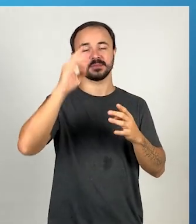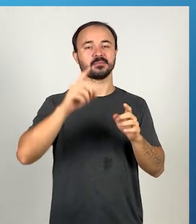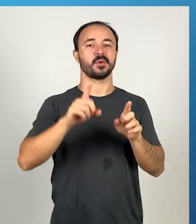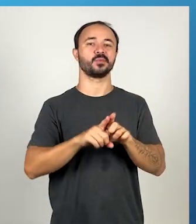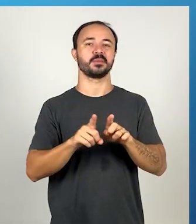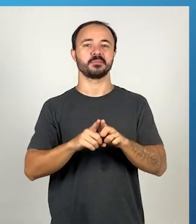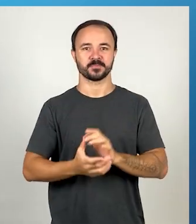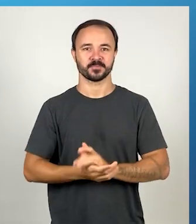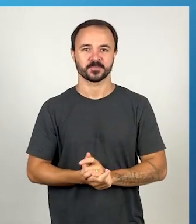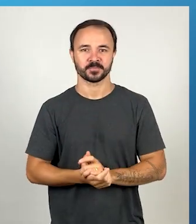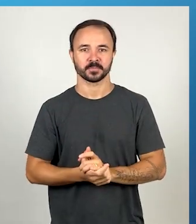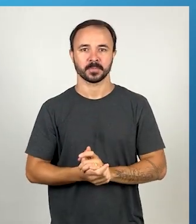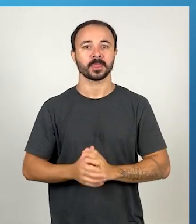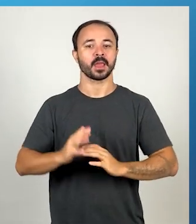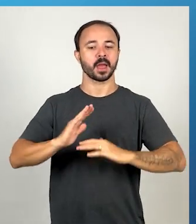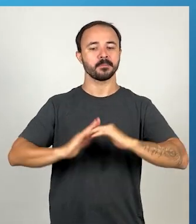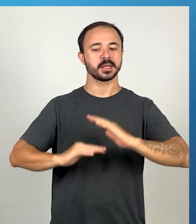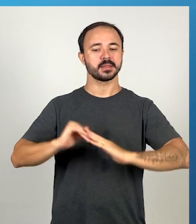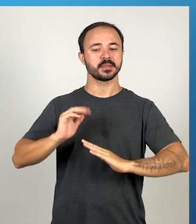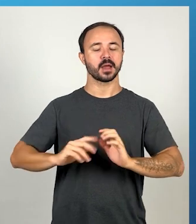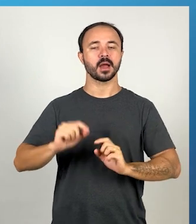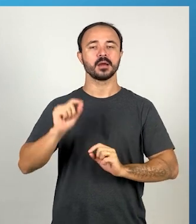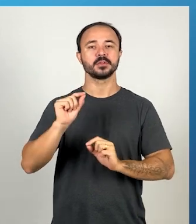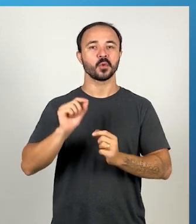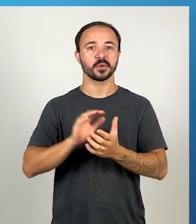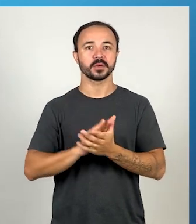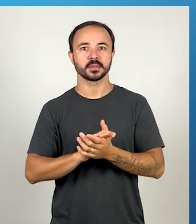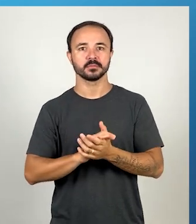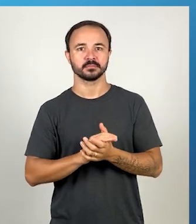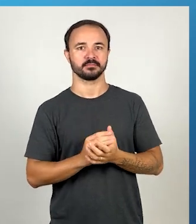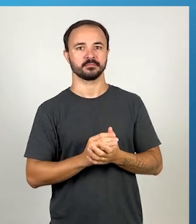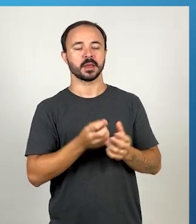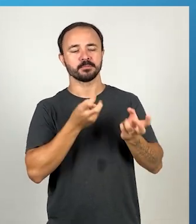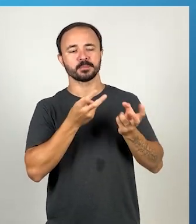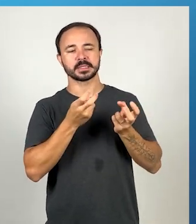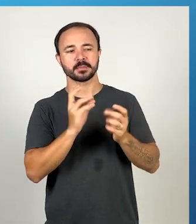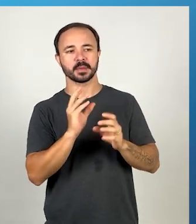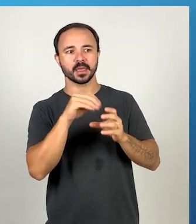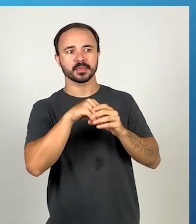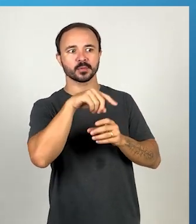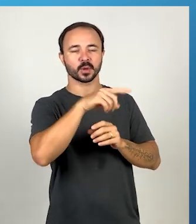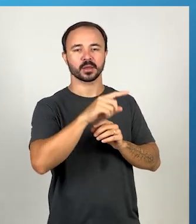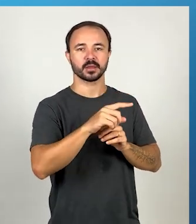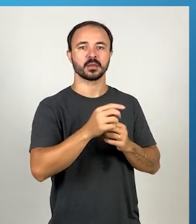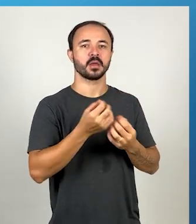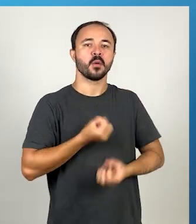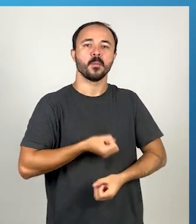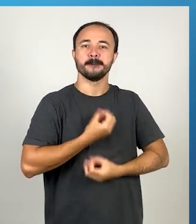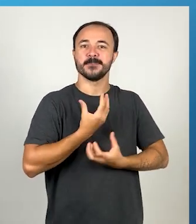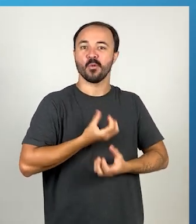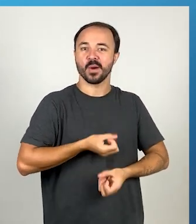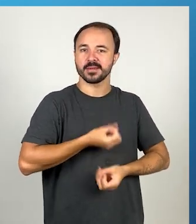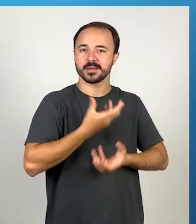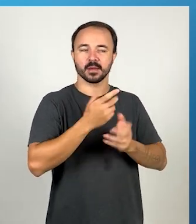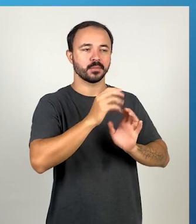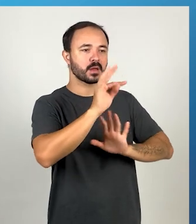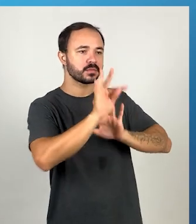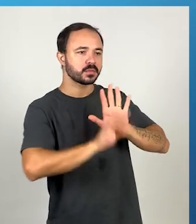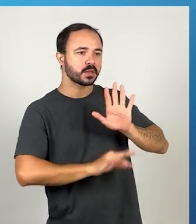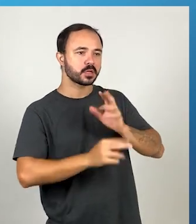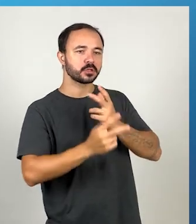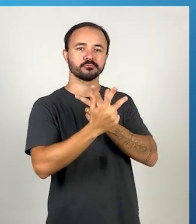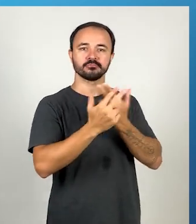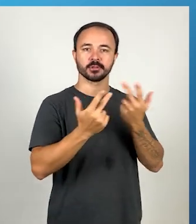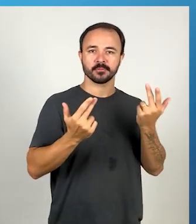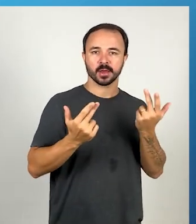A habilidade a ser trabalhada é interpretar em poemas efeitos produzidos pelo uso de recursos expressivos